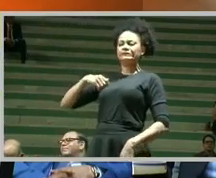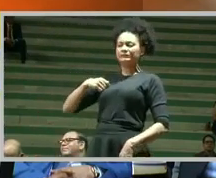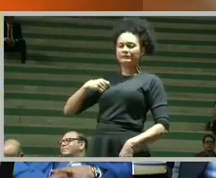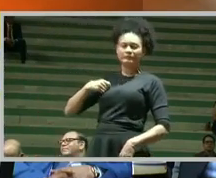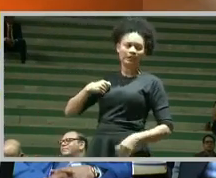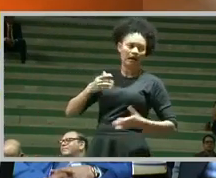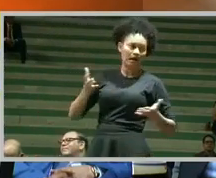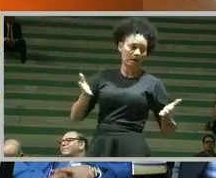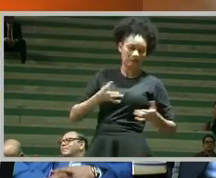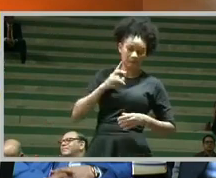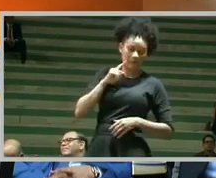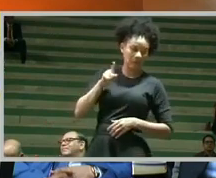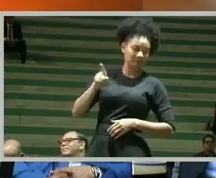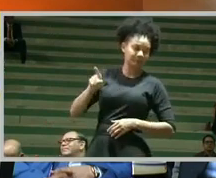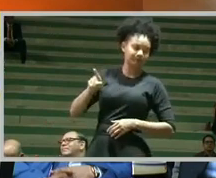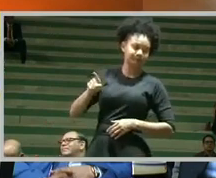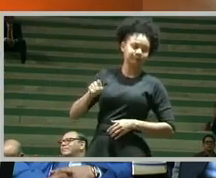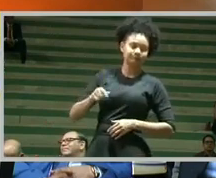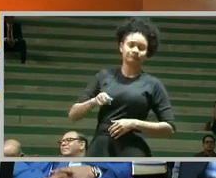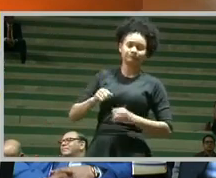grandes coisas